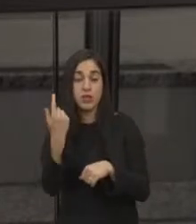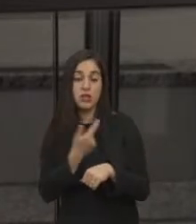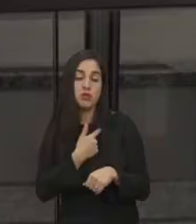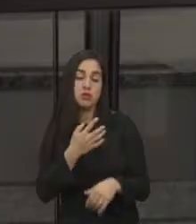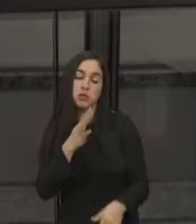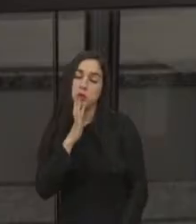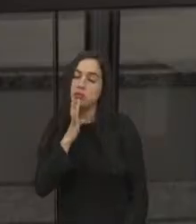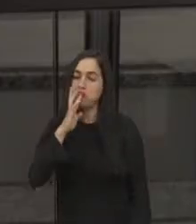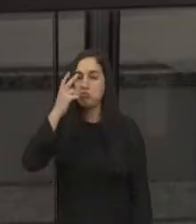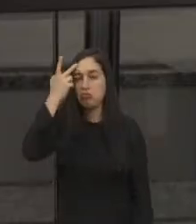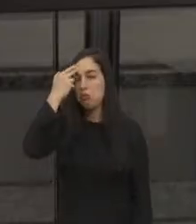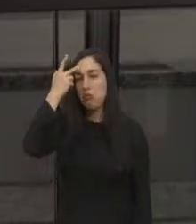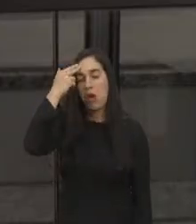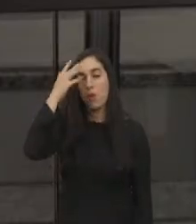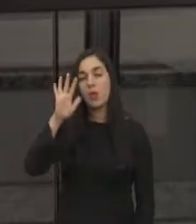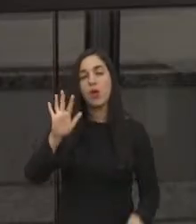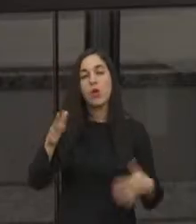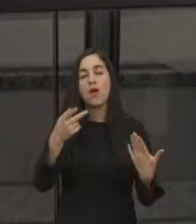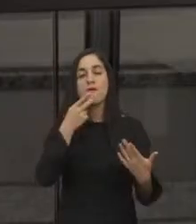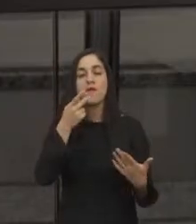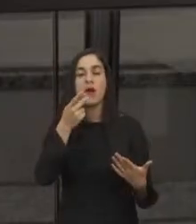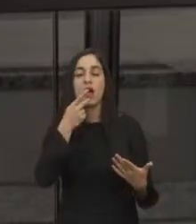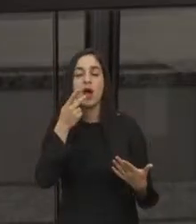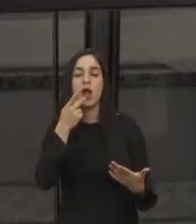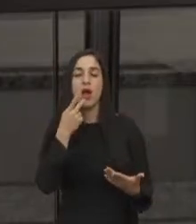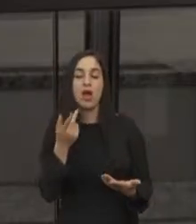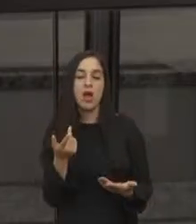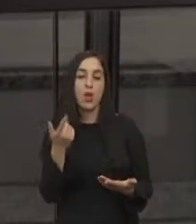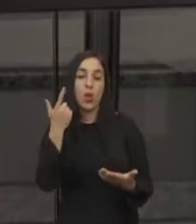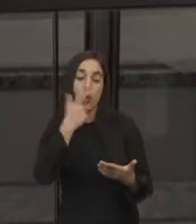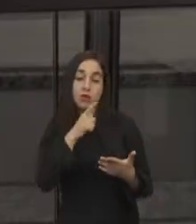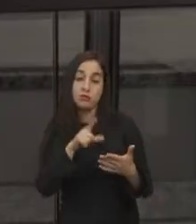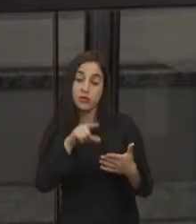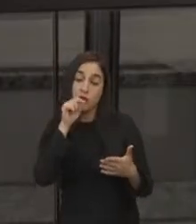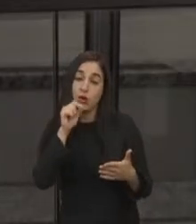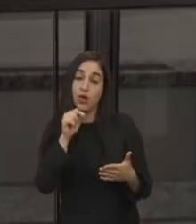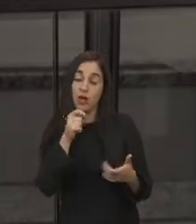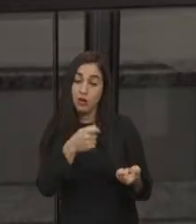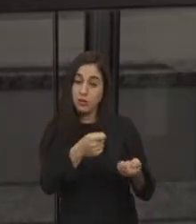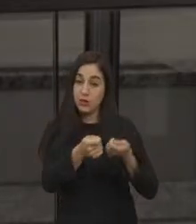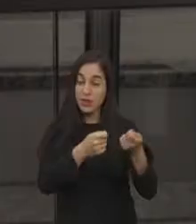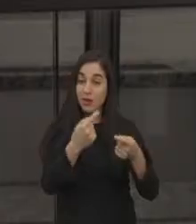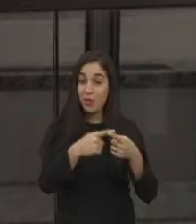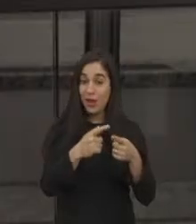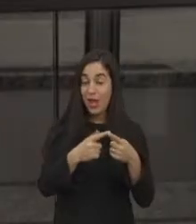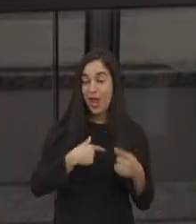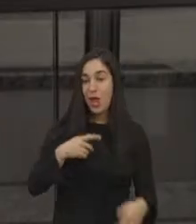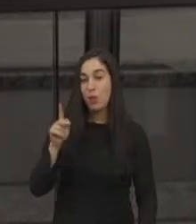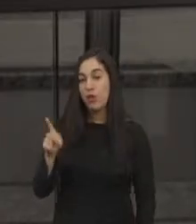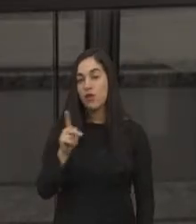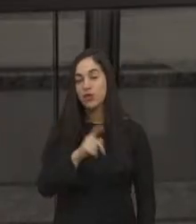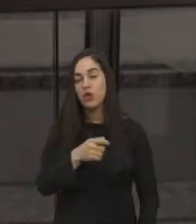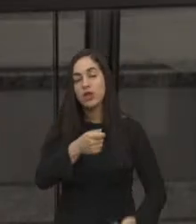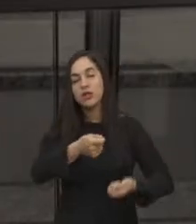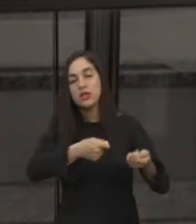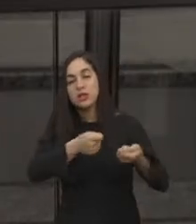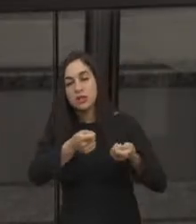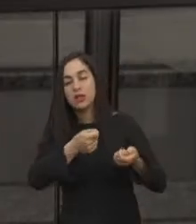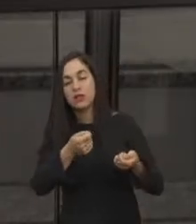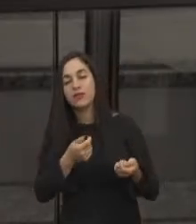conhece. Então, quando a gente fala que foi contemplado a área da administração, que eu sou professora da área de gestão, né, da